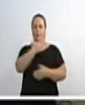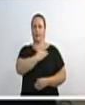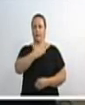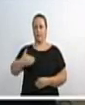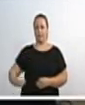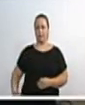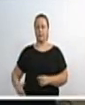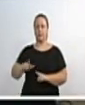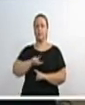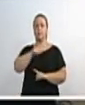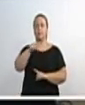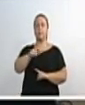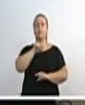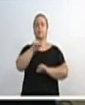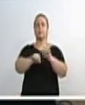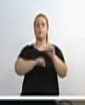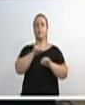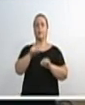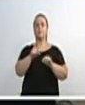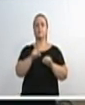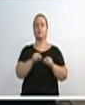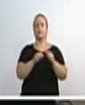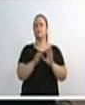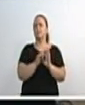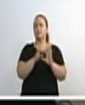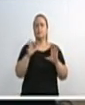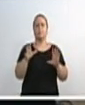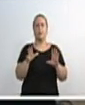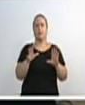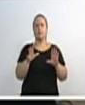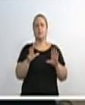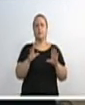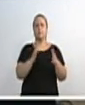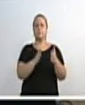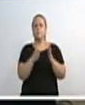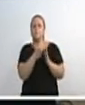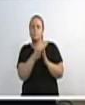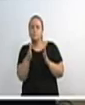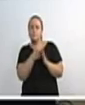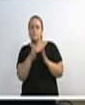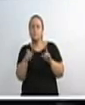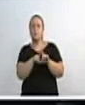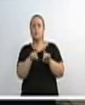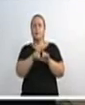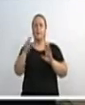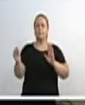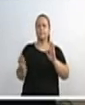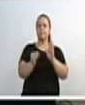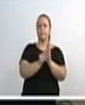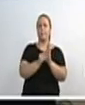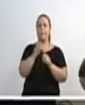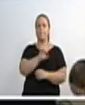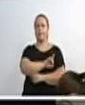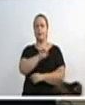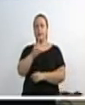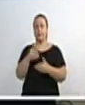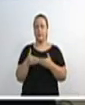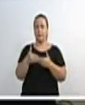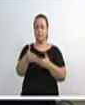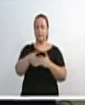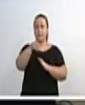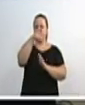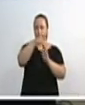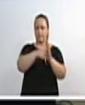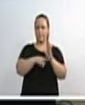o plenário, a dispensa do interstício regimental e a inclusão na ordem do dia da presente reunião dos projetos